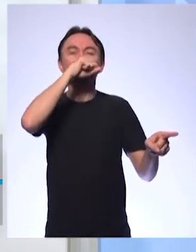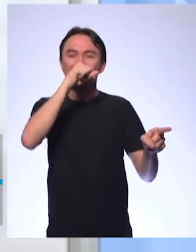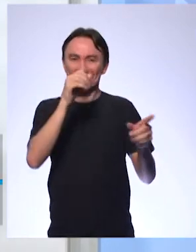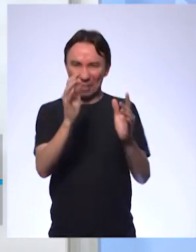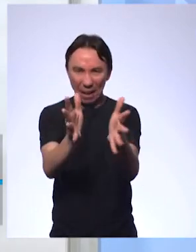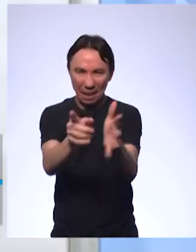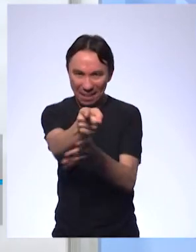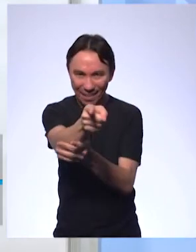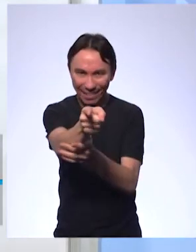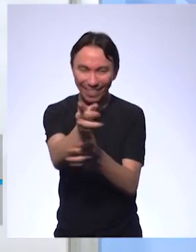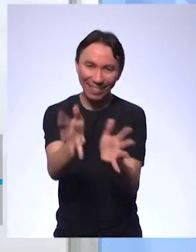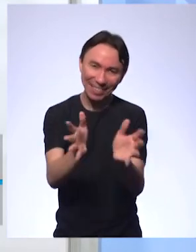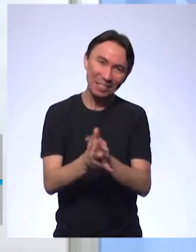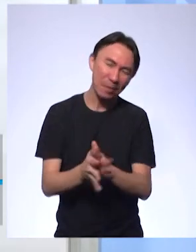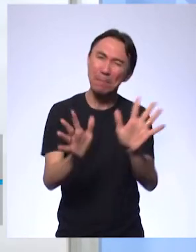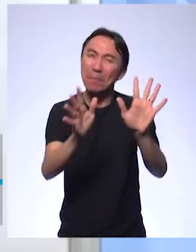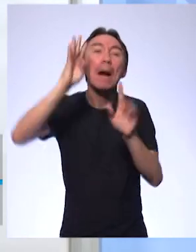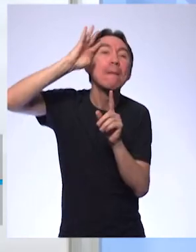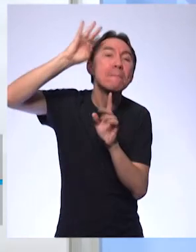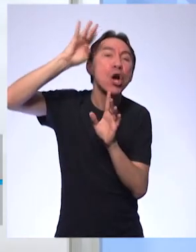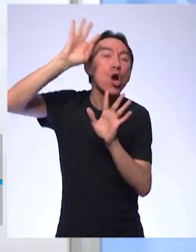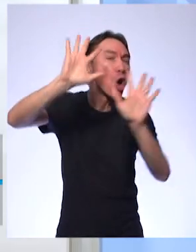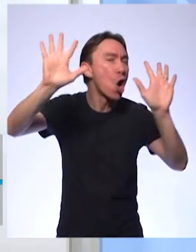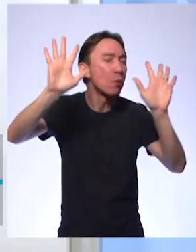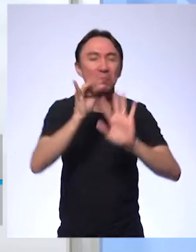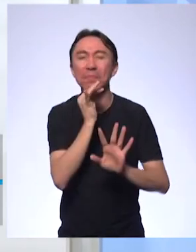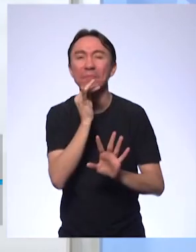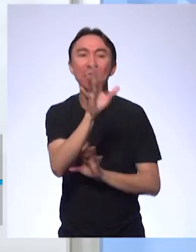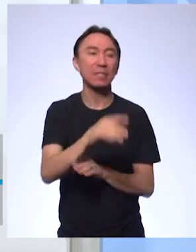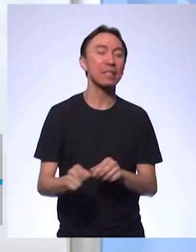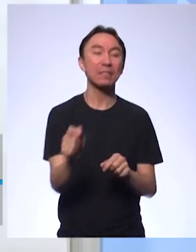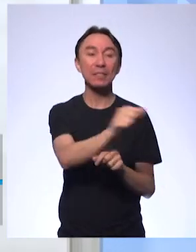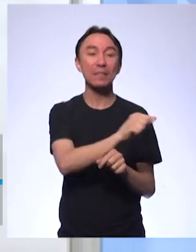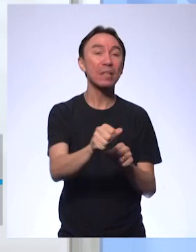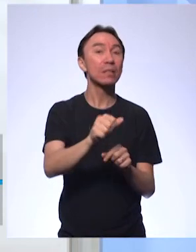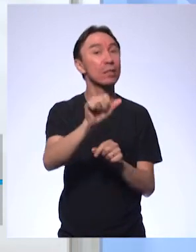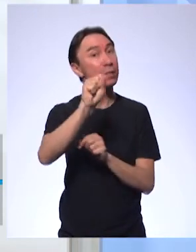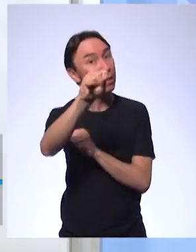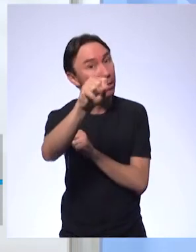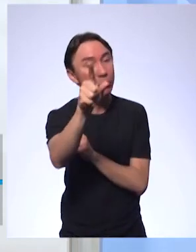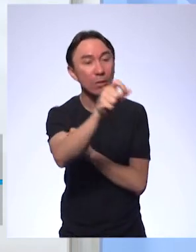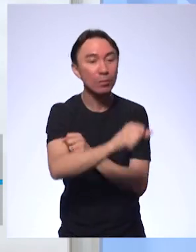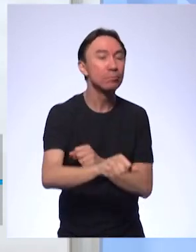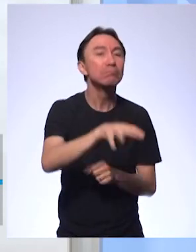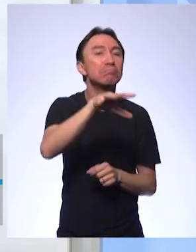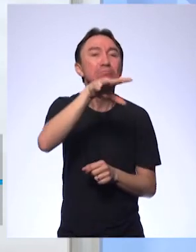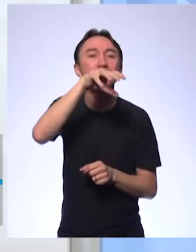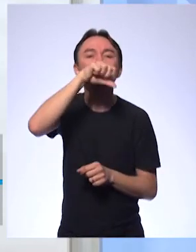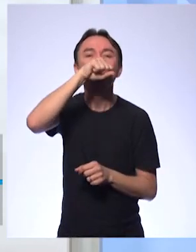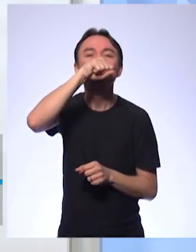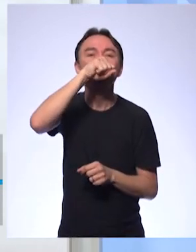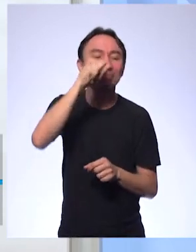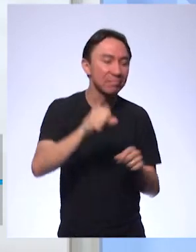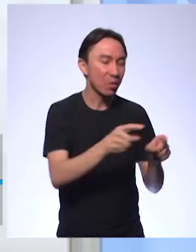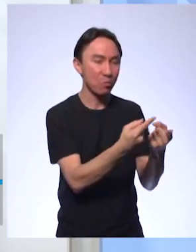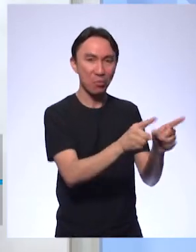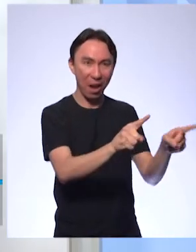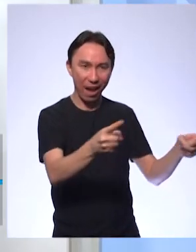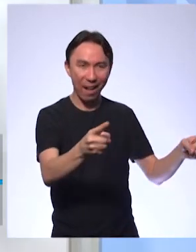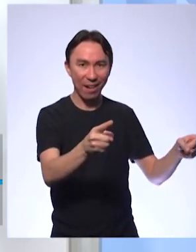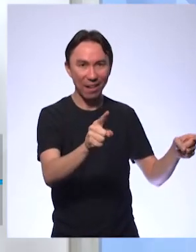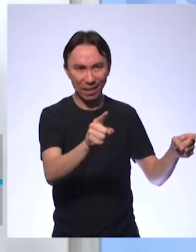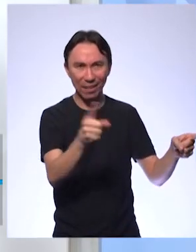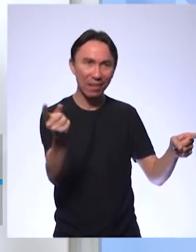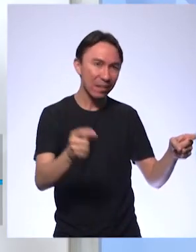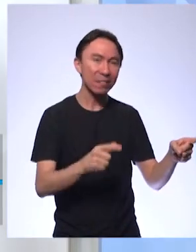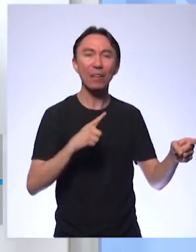Então, hipótese, se você sente o cheiro do churrasco, o churrasco está